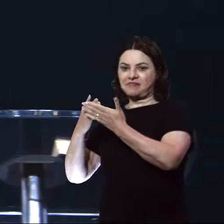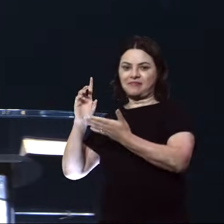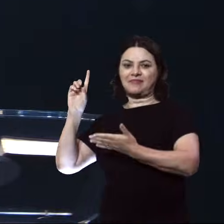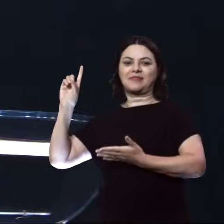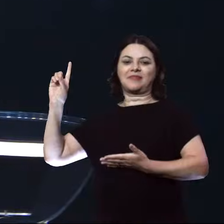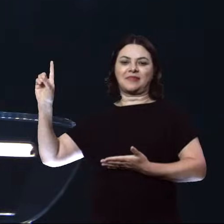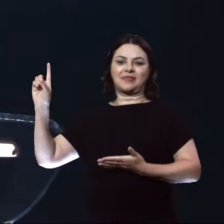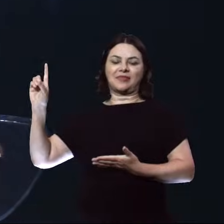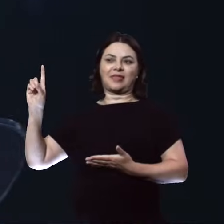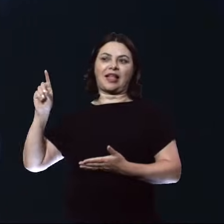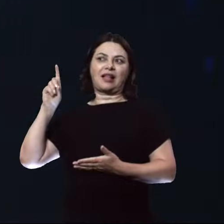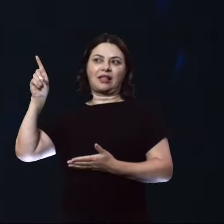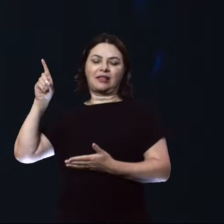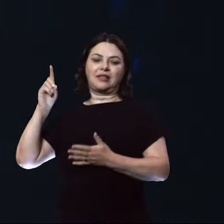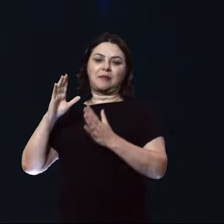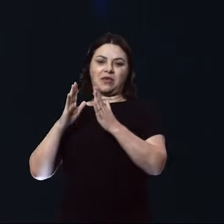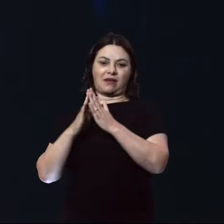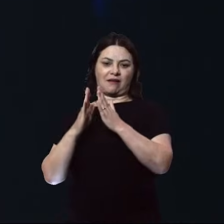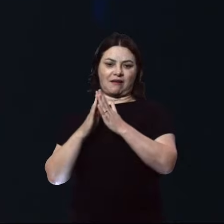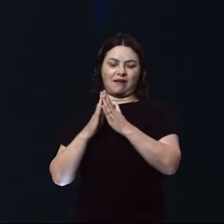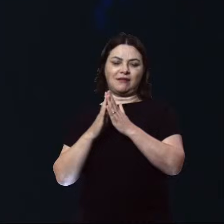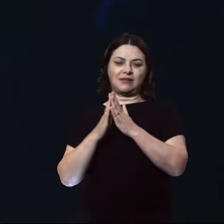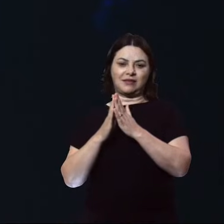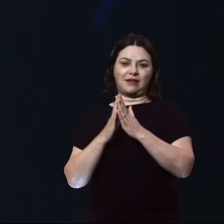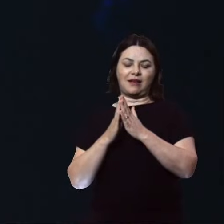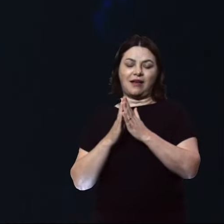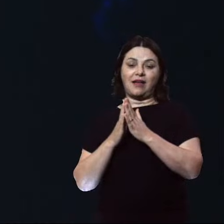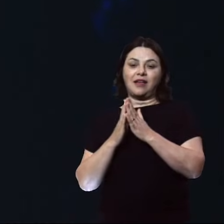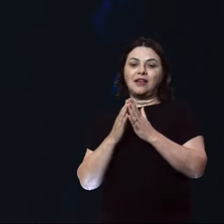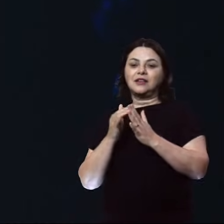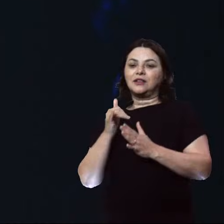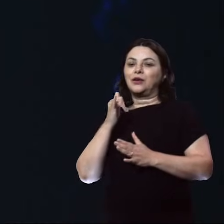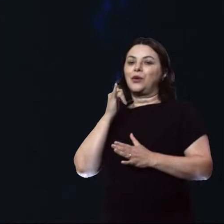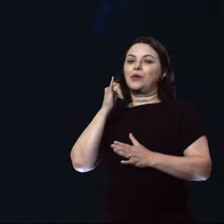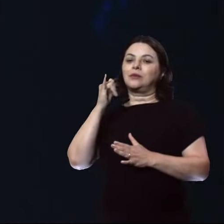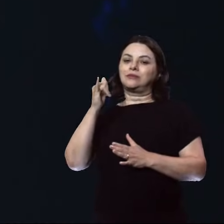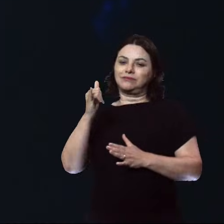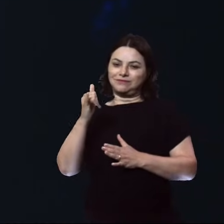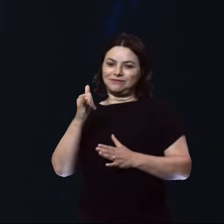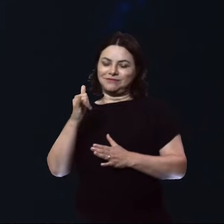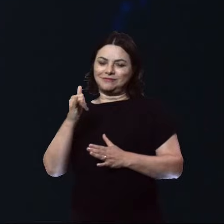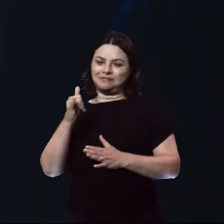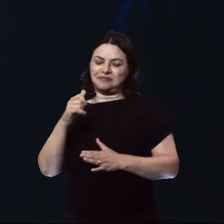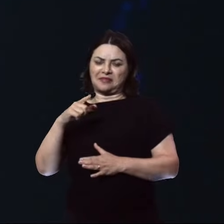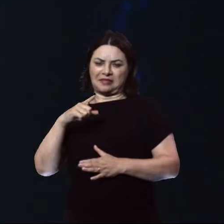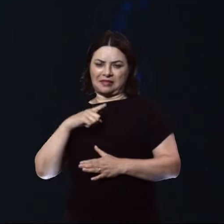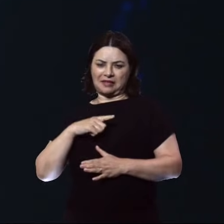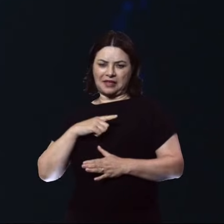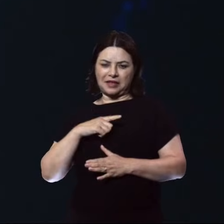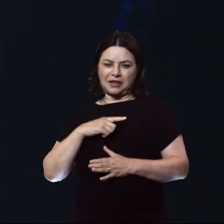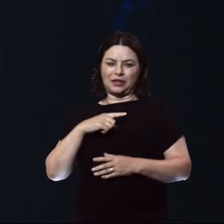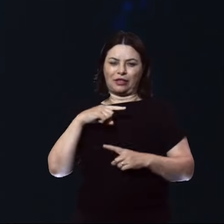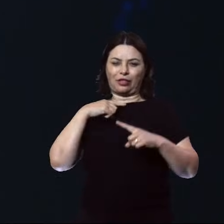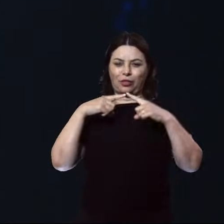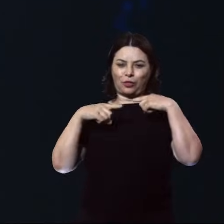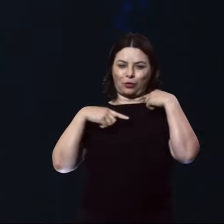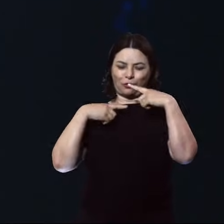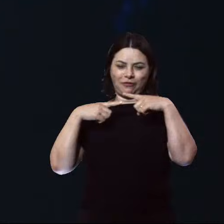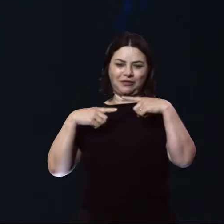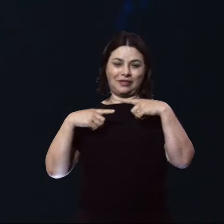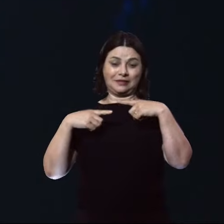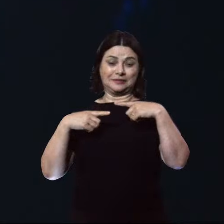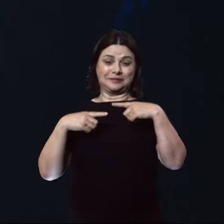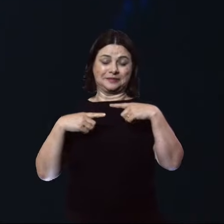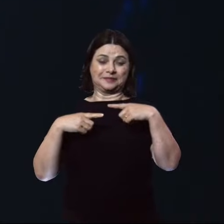Lá em casa eu gosto de dizer, quando aparece alguma dúvida, eu gosto de dizer: o meu Pedro ainda está andando sobre as águas. Como falar assim,